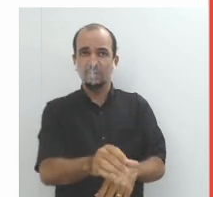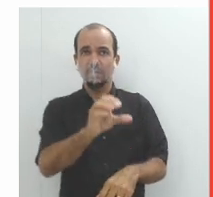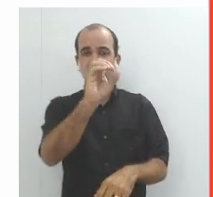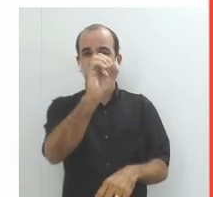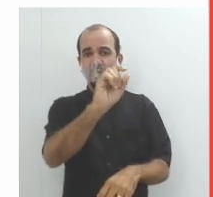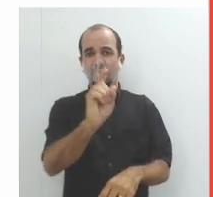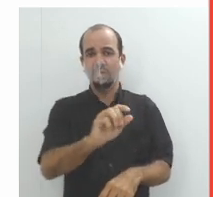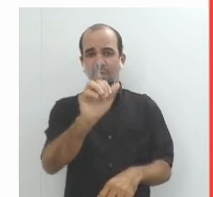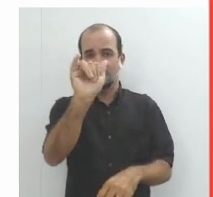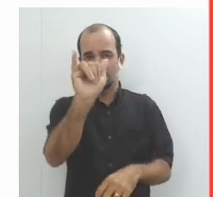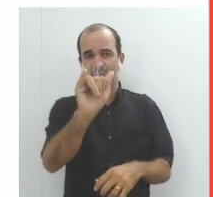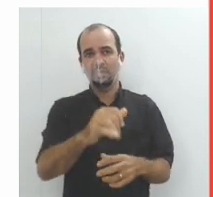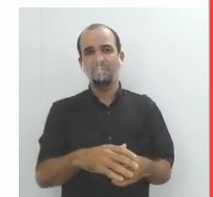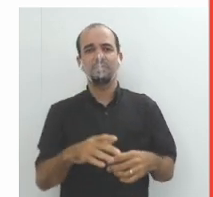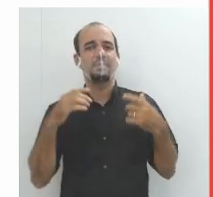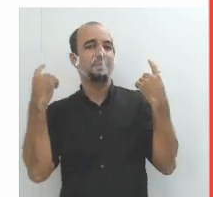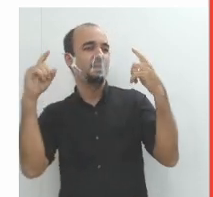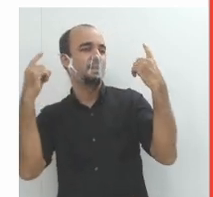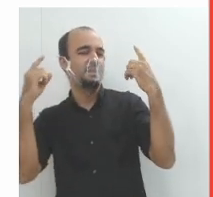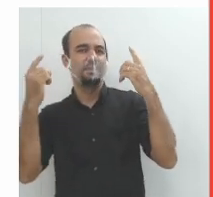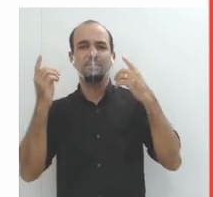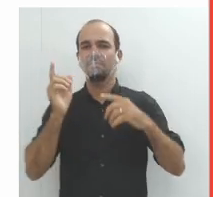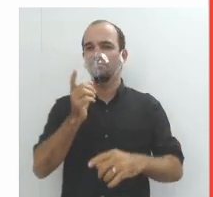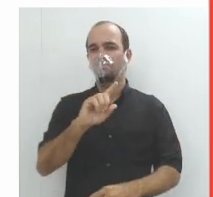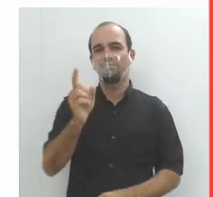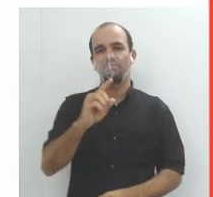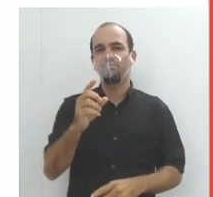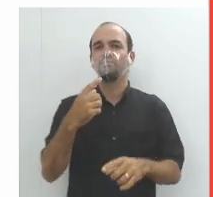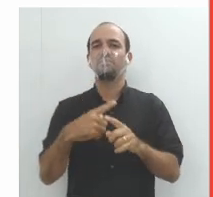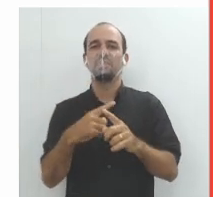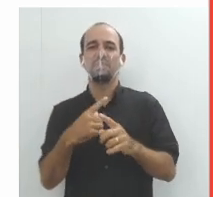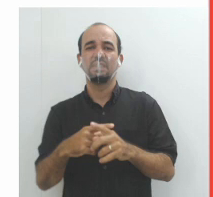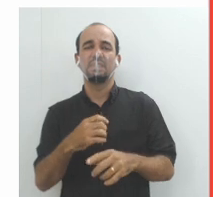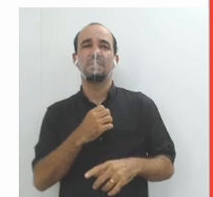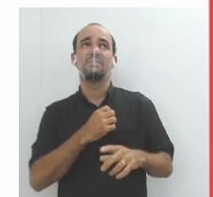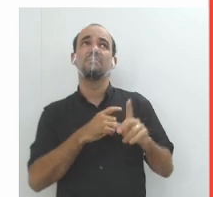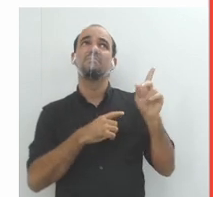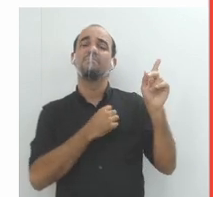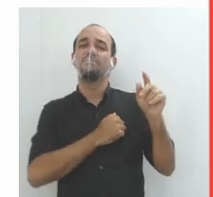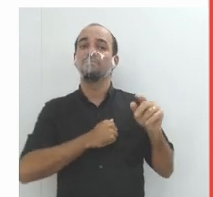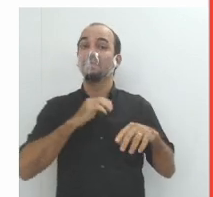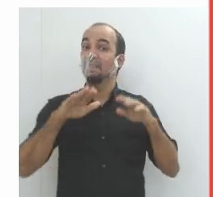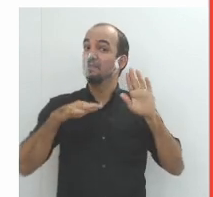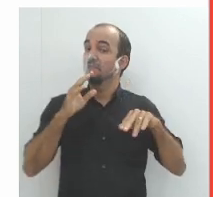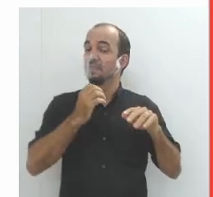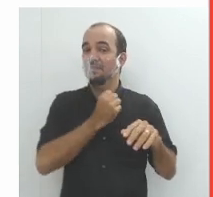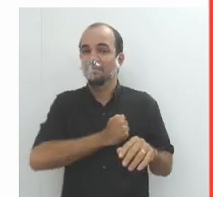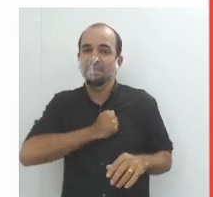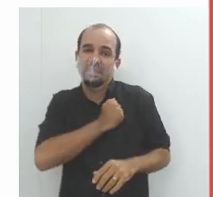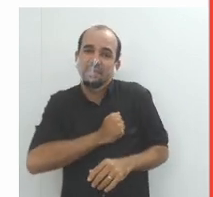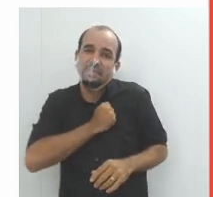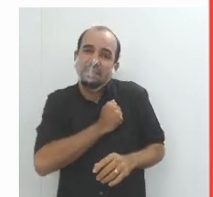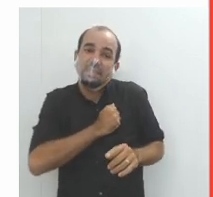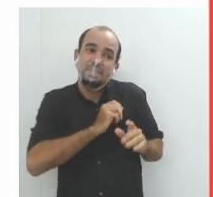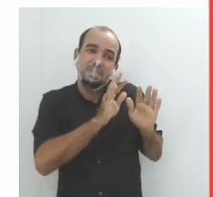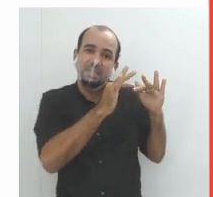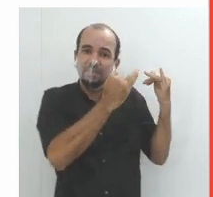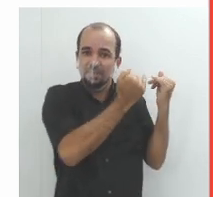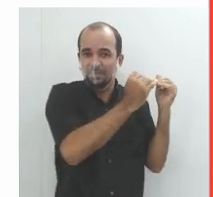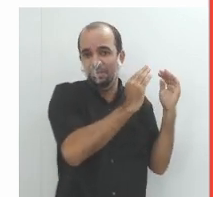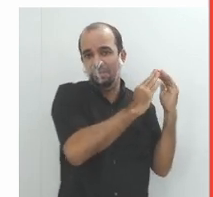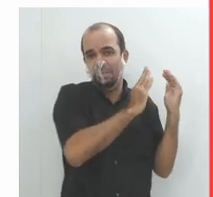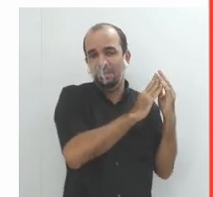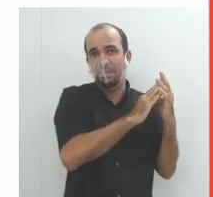muito, talvez porque tenha sentido saudades de sua casa. Certamente fará